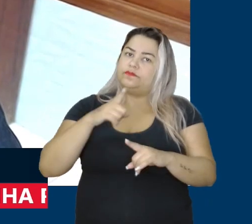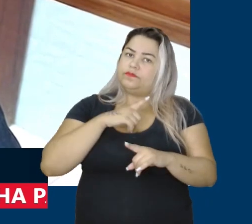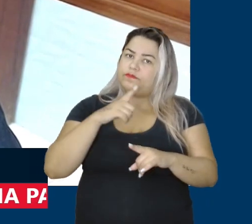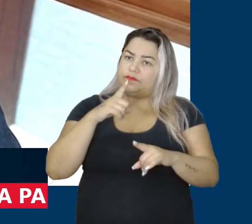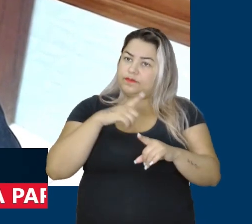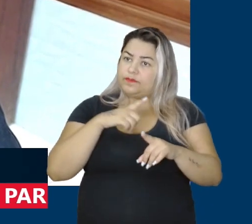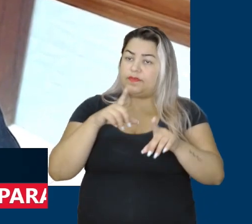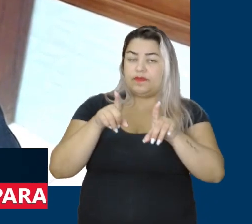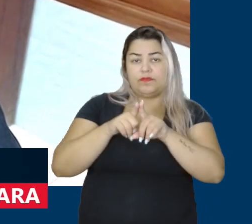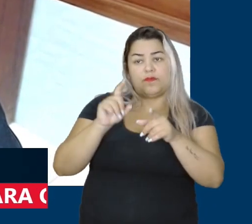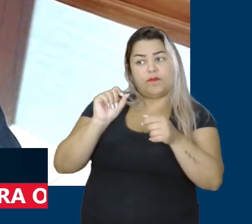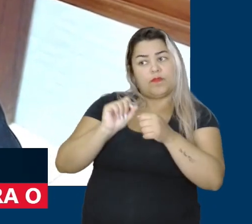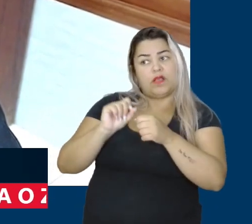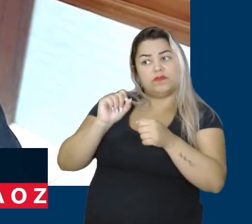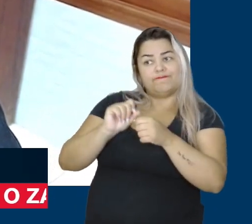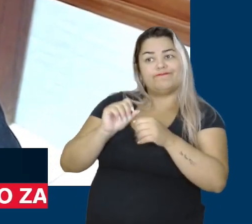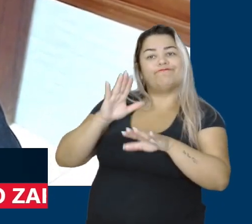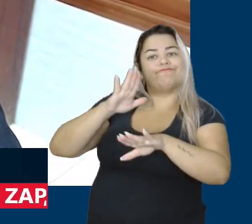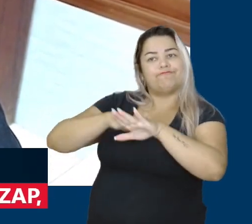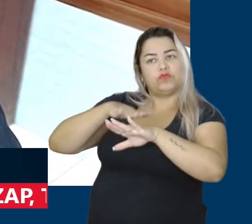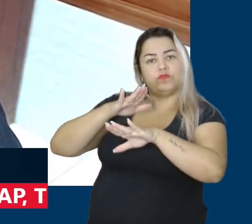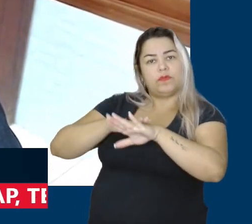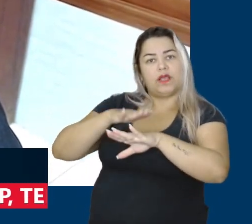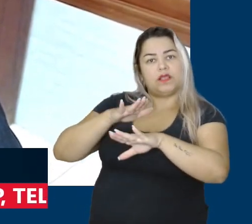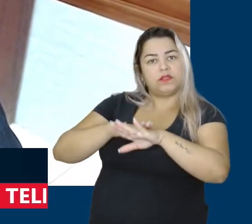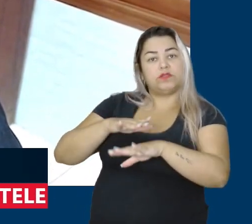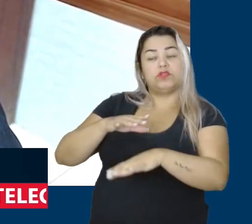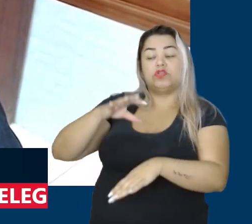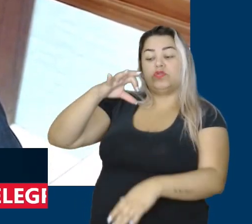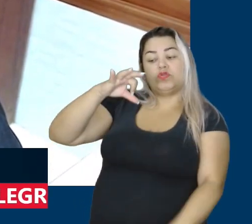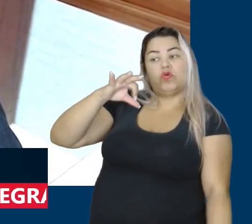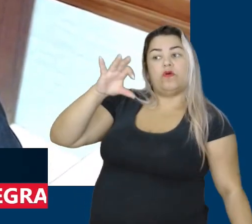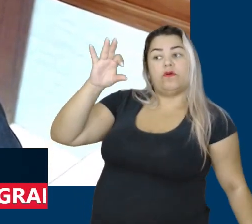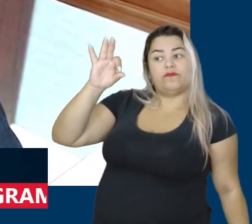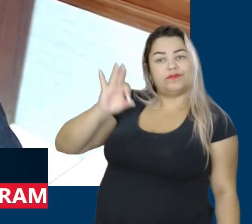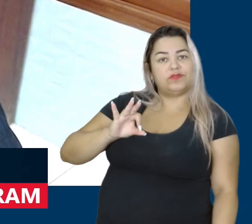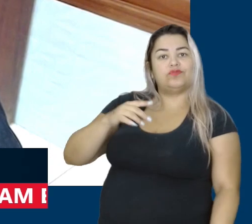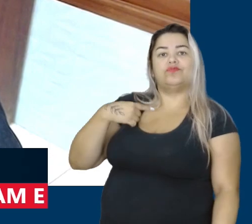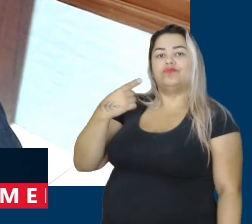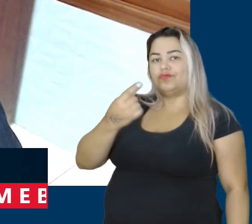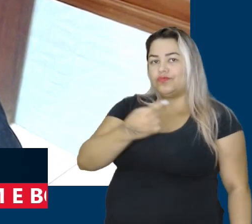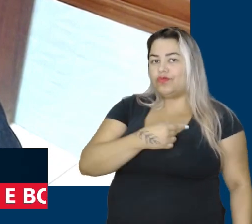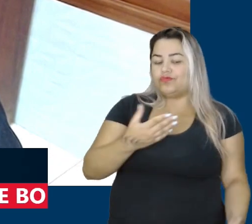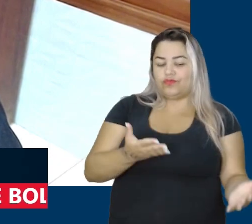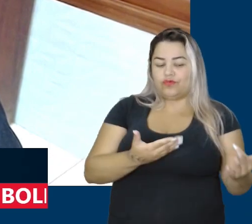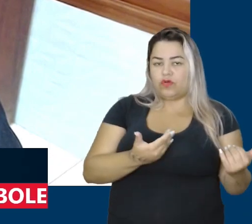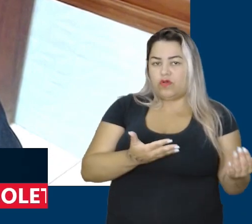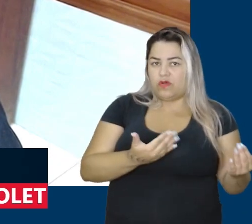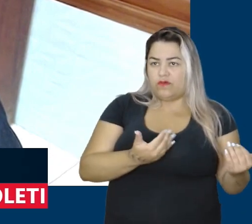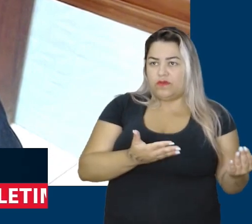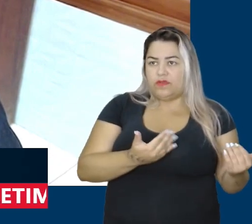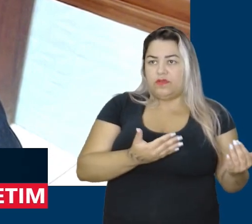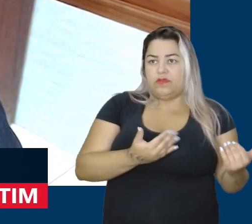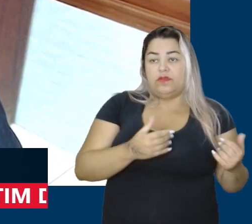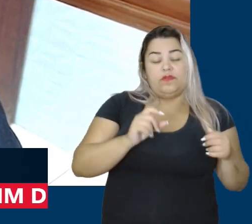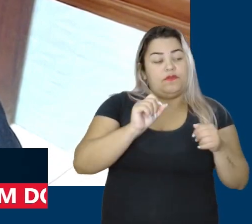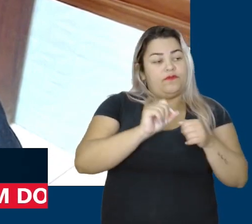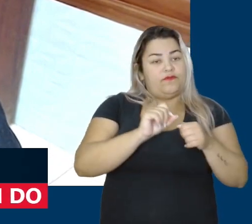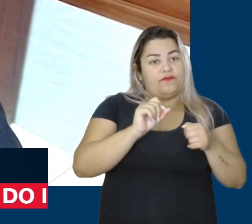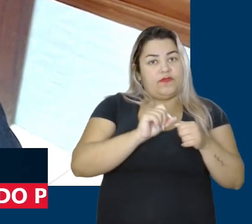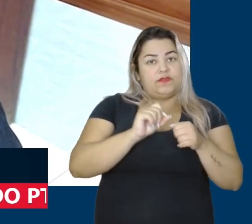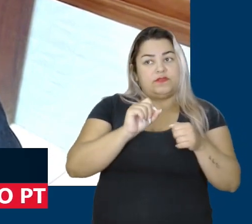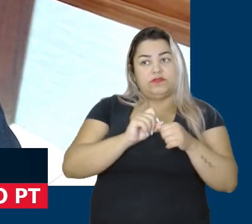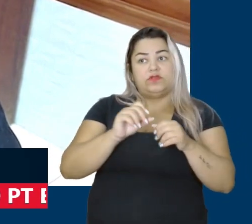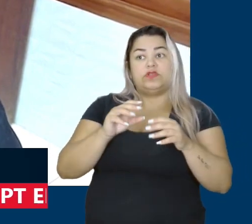esforço que viemos fazendo, e vamos fazer muito mais, 9% dos nossos jovens fazendo